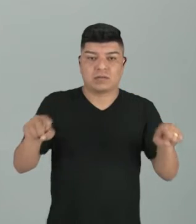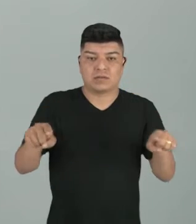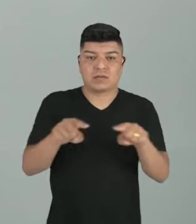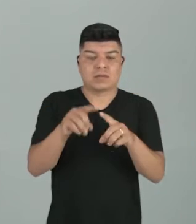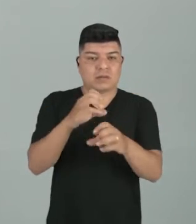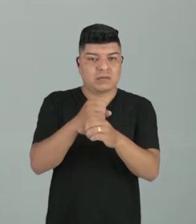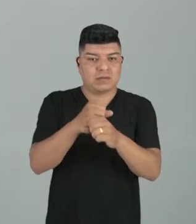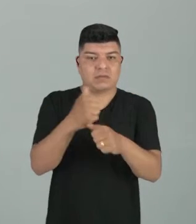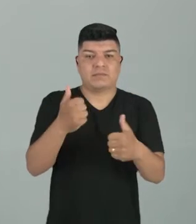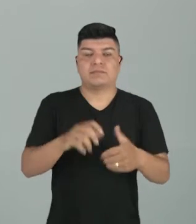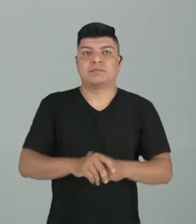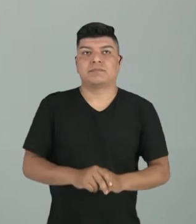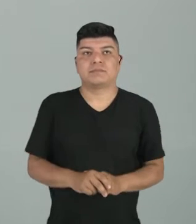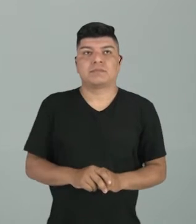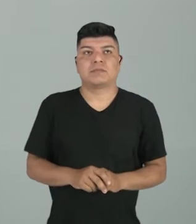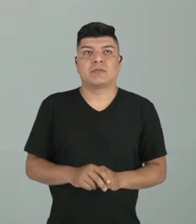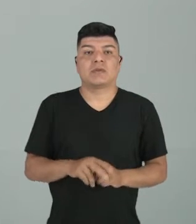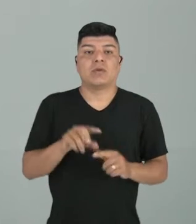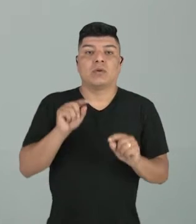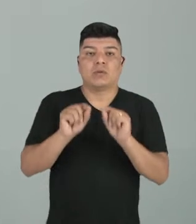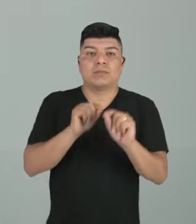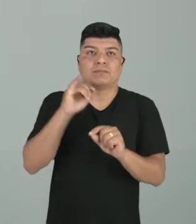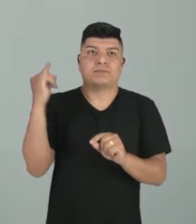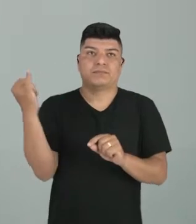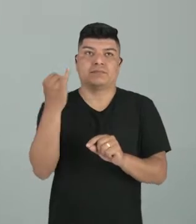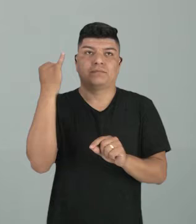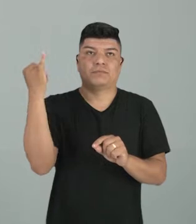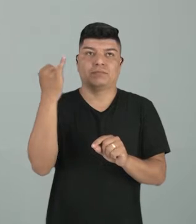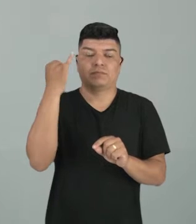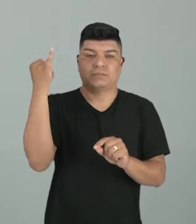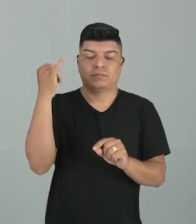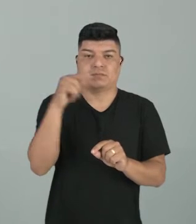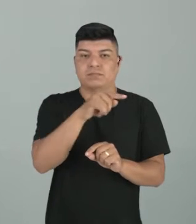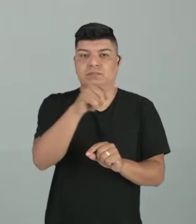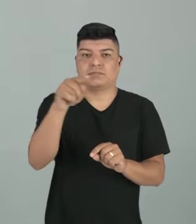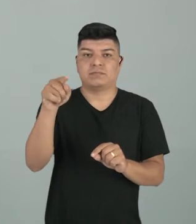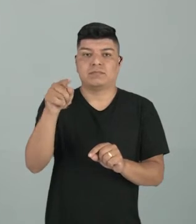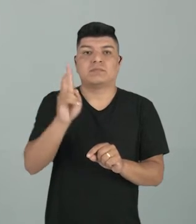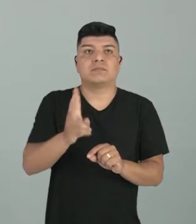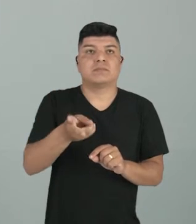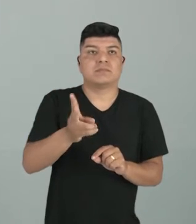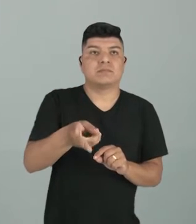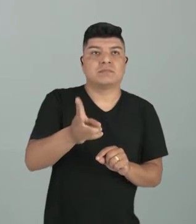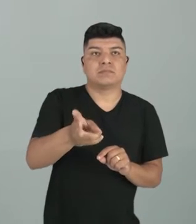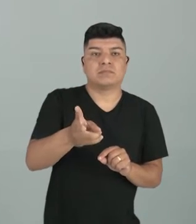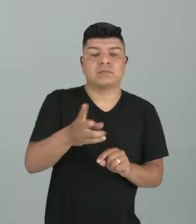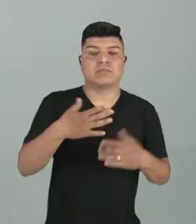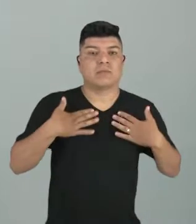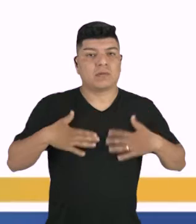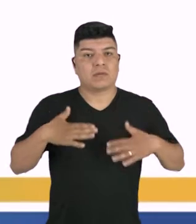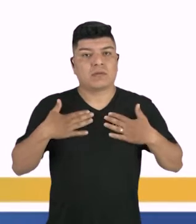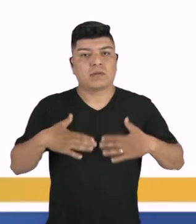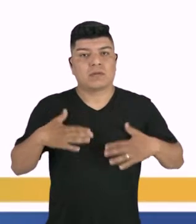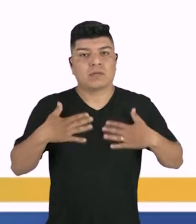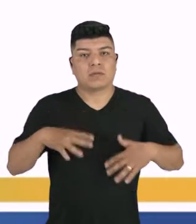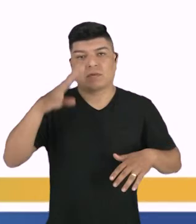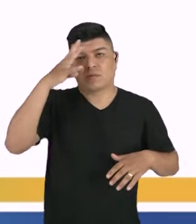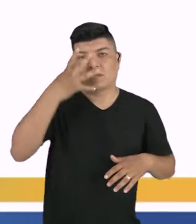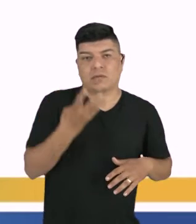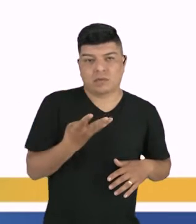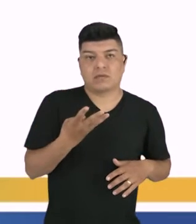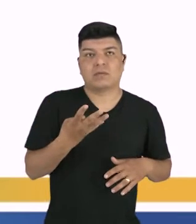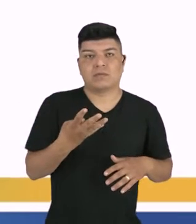trigonométricas. Então, o que é importante como pré-requisito para que você caminhe tranquilamente na resolução